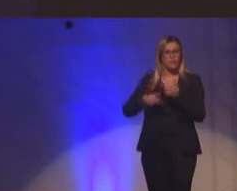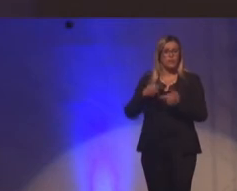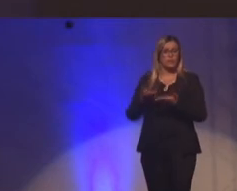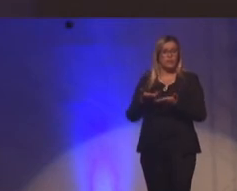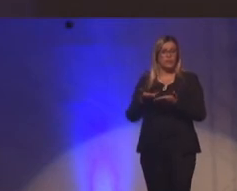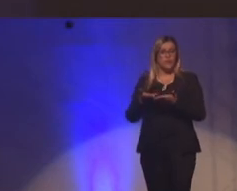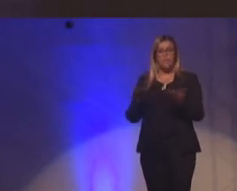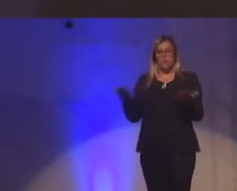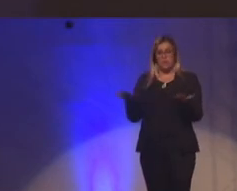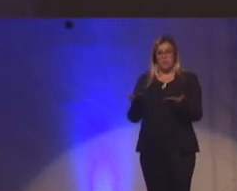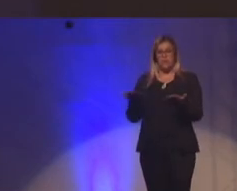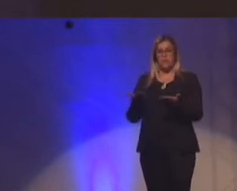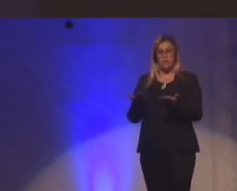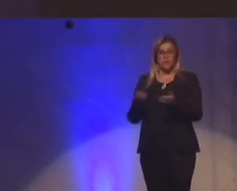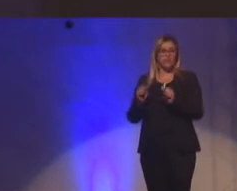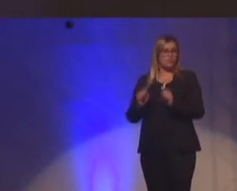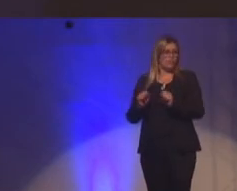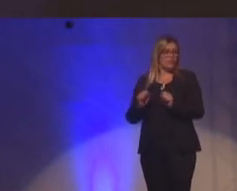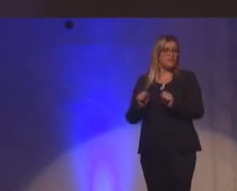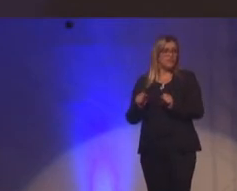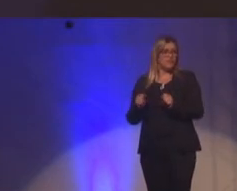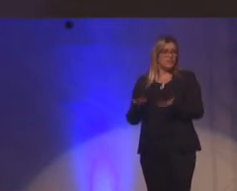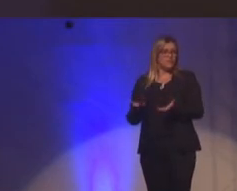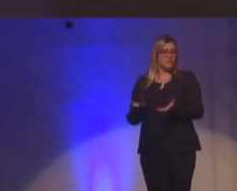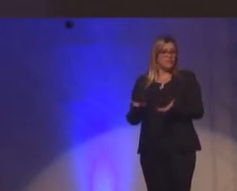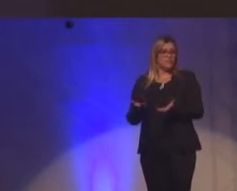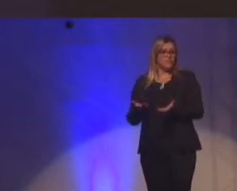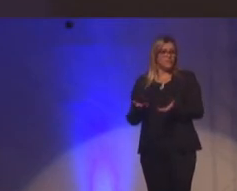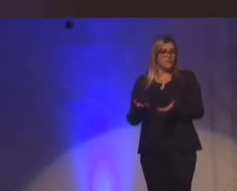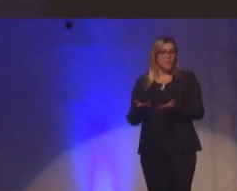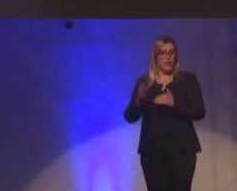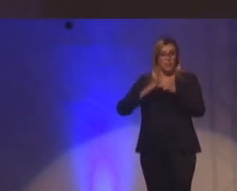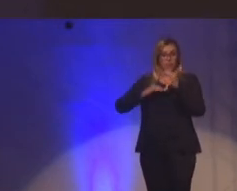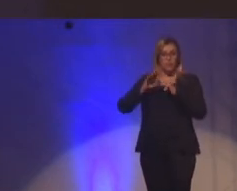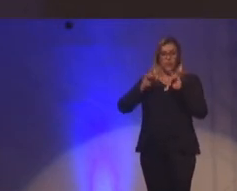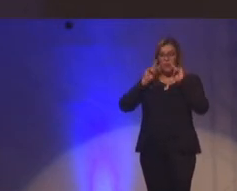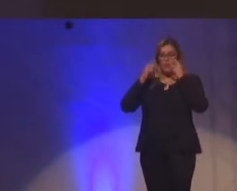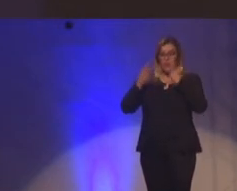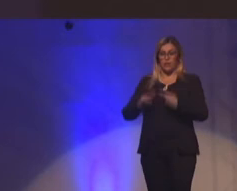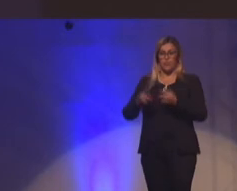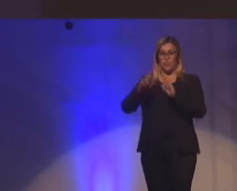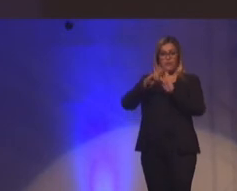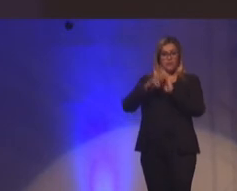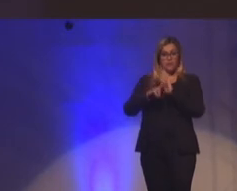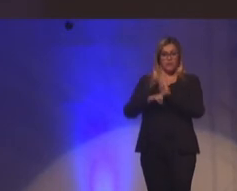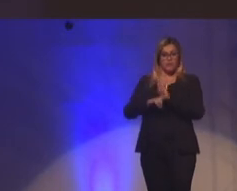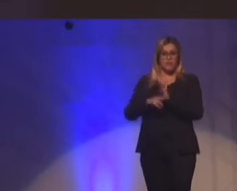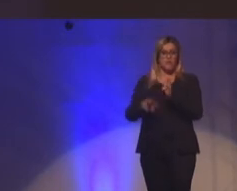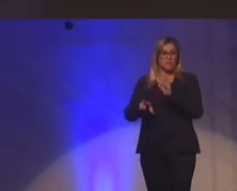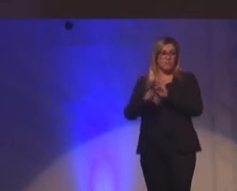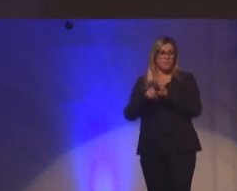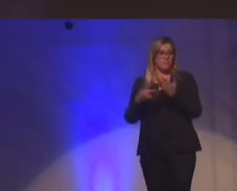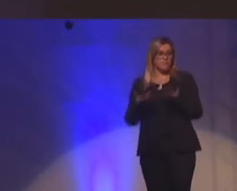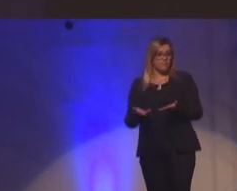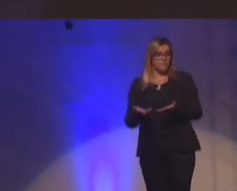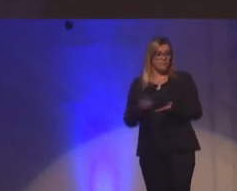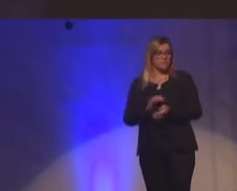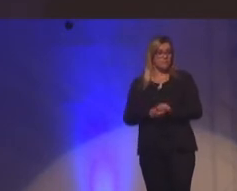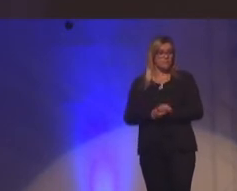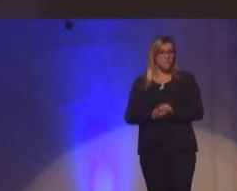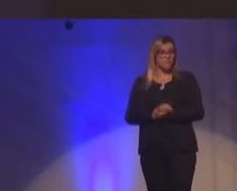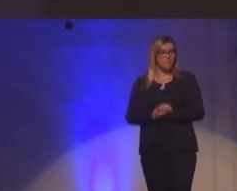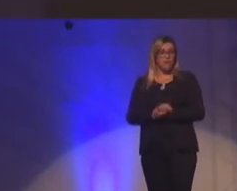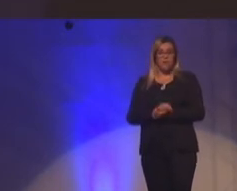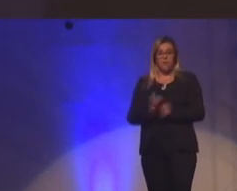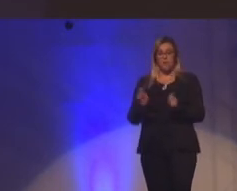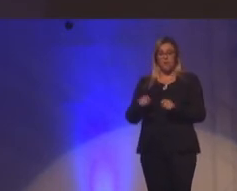executivo, para que hoje a gente pudesse ter a nossa profissão regulamentada de nível superior, liberal, autônoma,